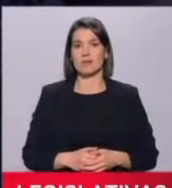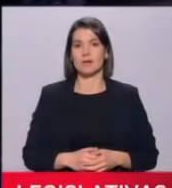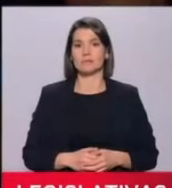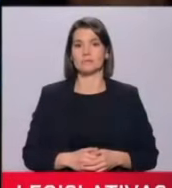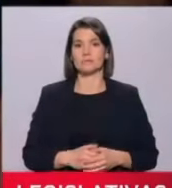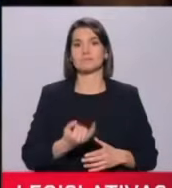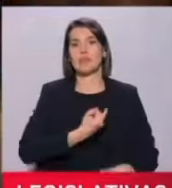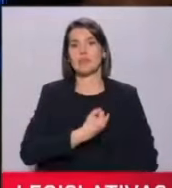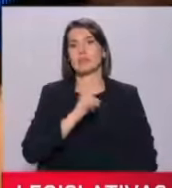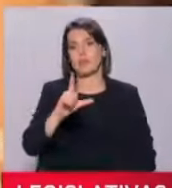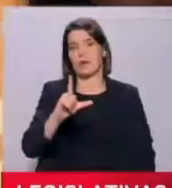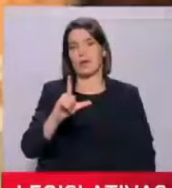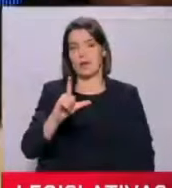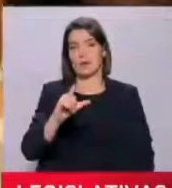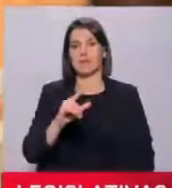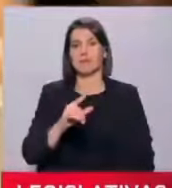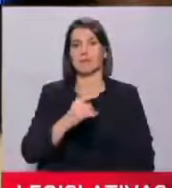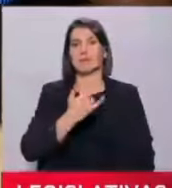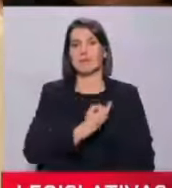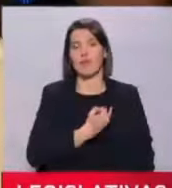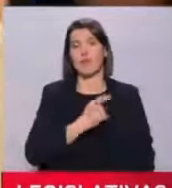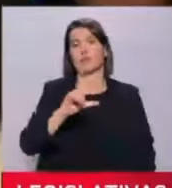e fui